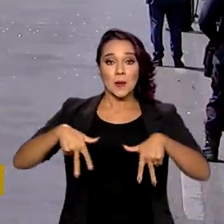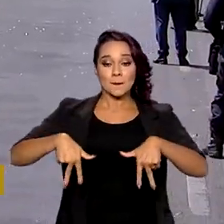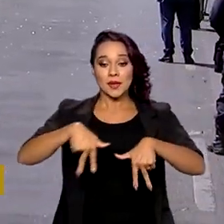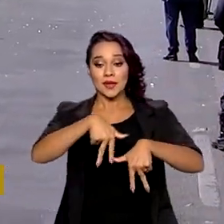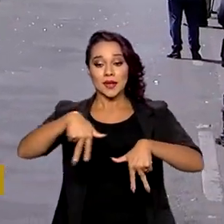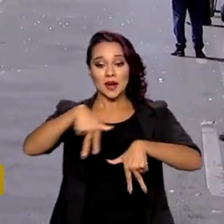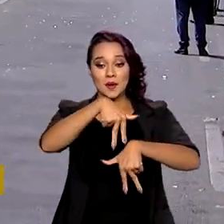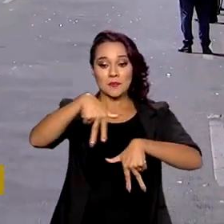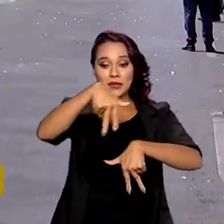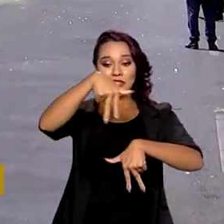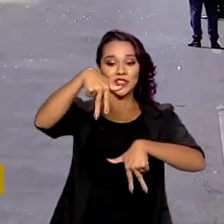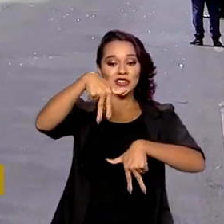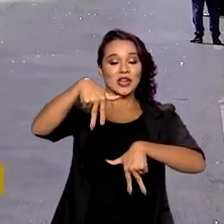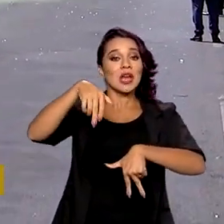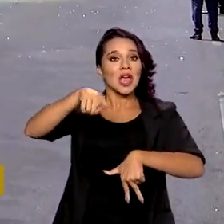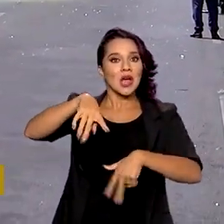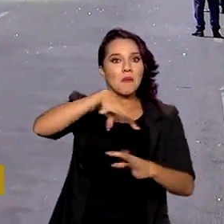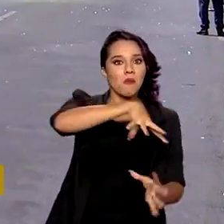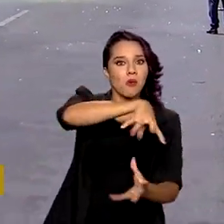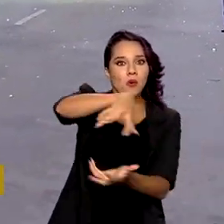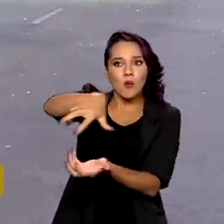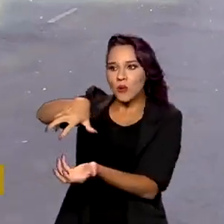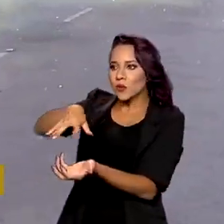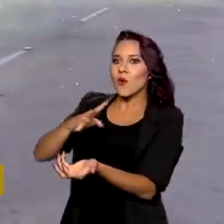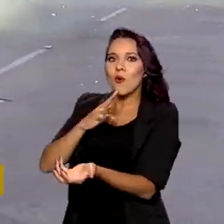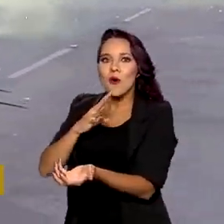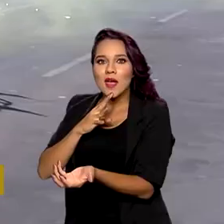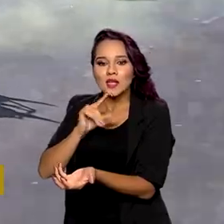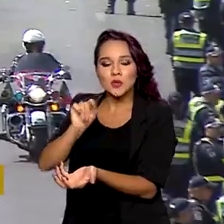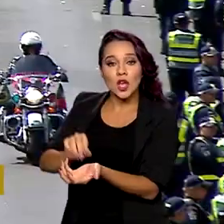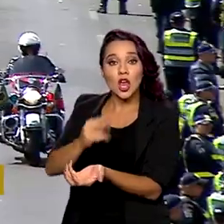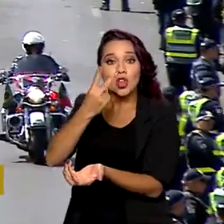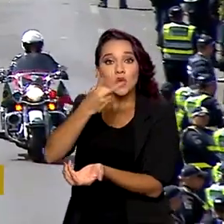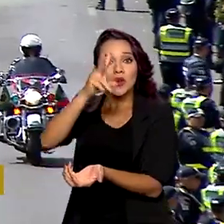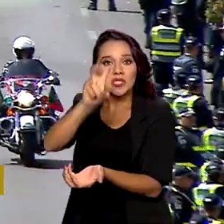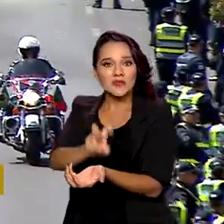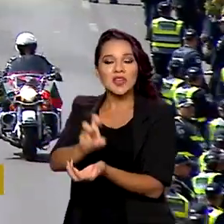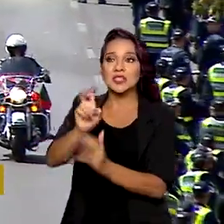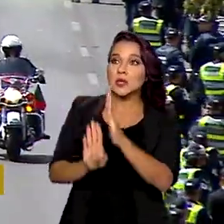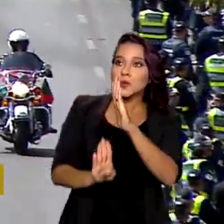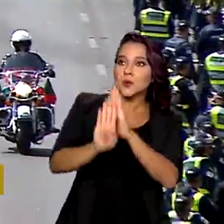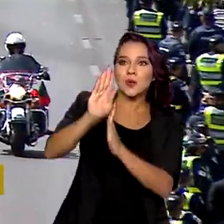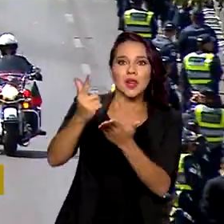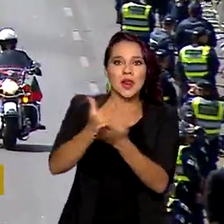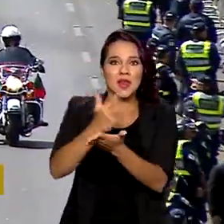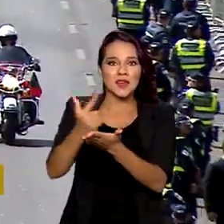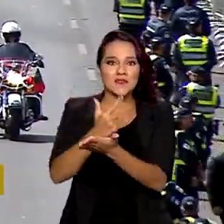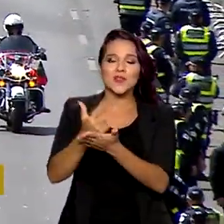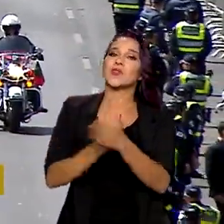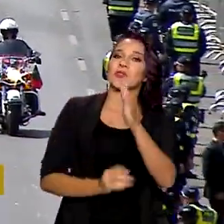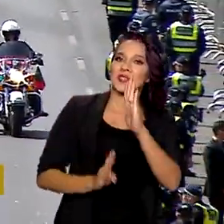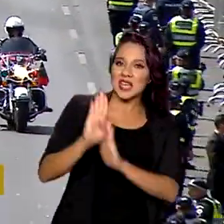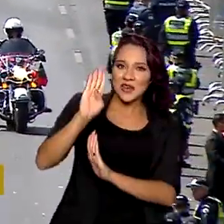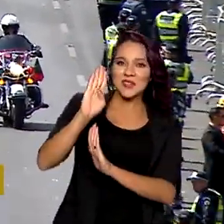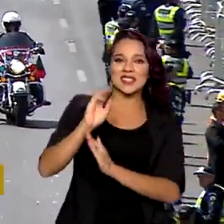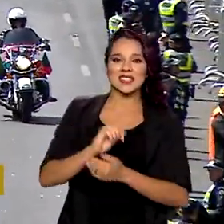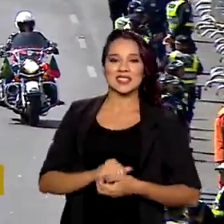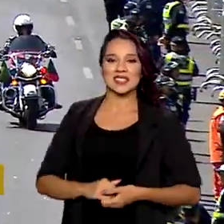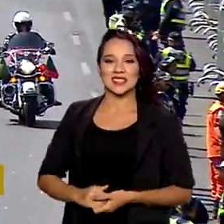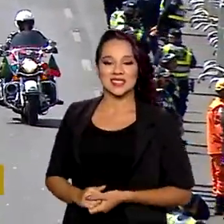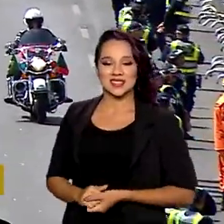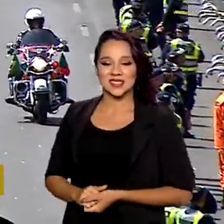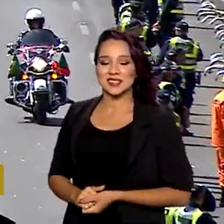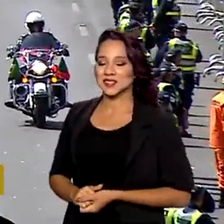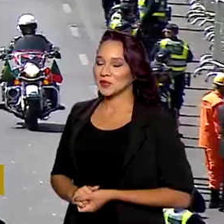humana ficou conhecida internacionalmente por figurar duas vezes no Guinness Book, o livro dos recordes.